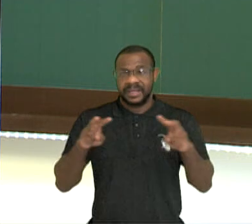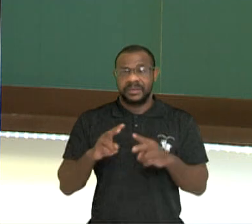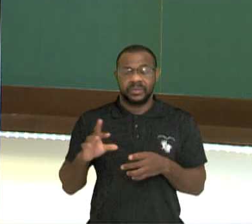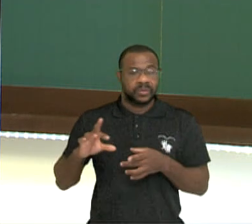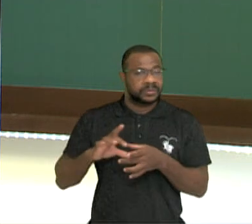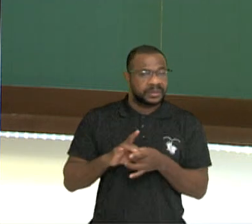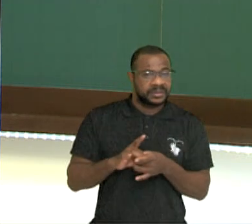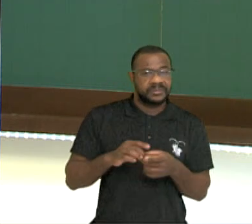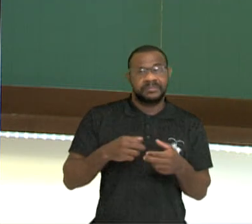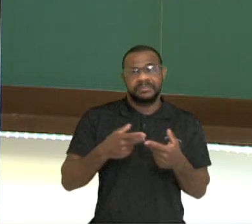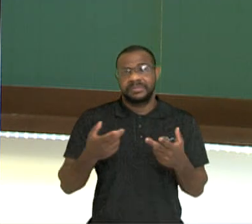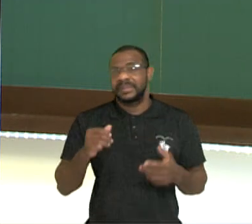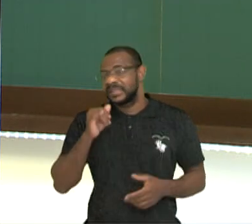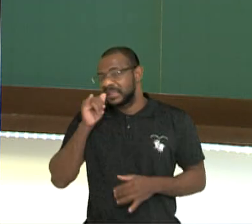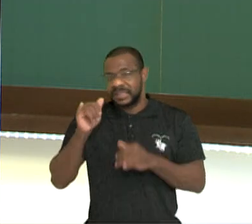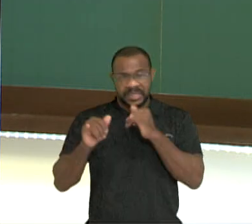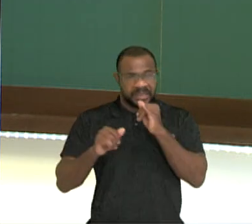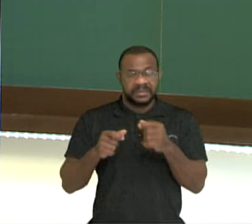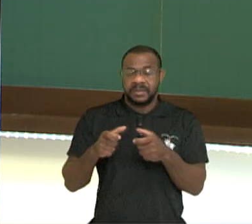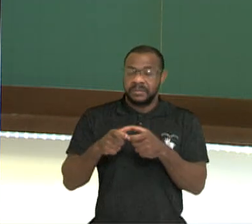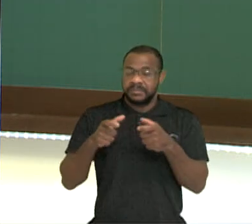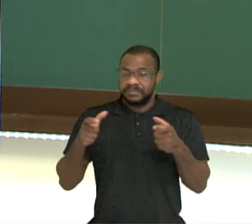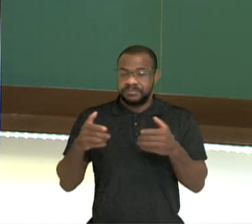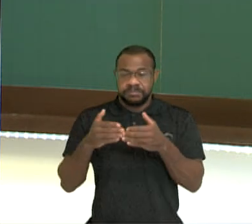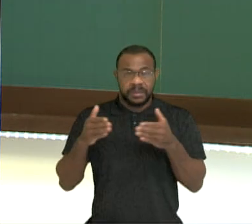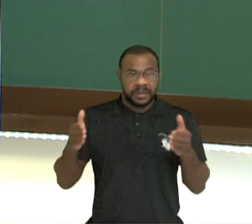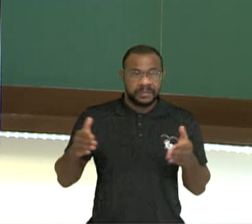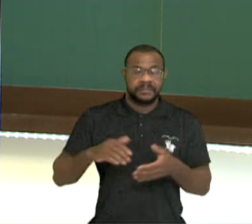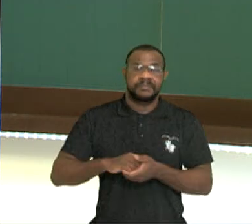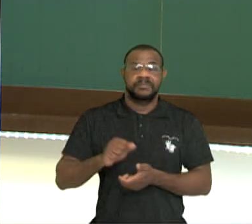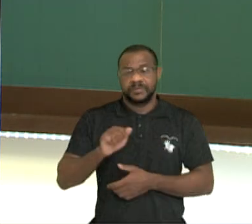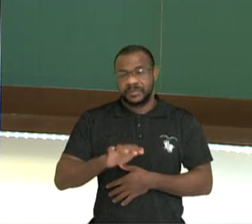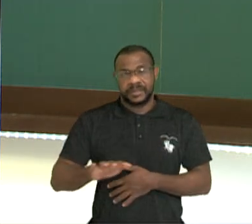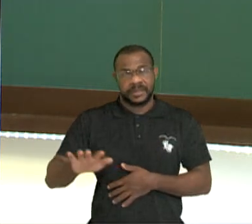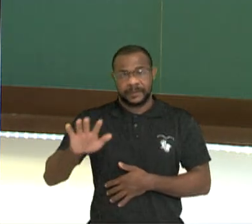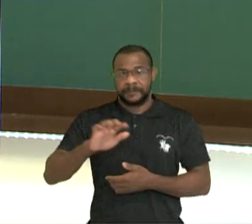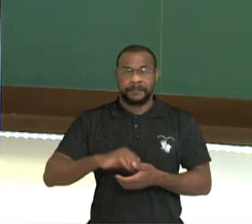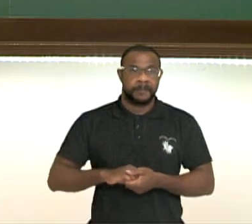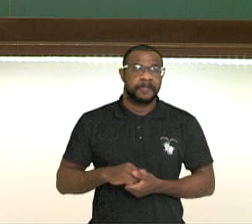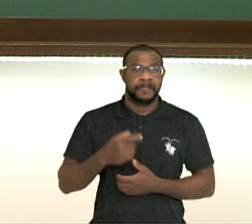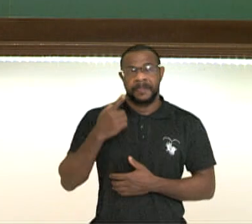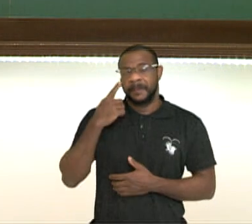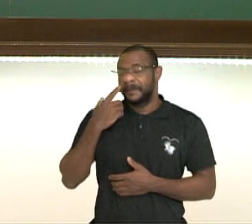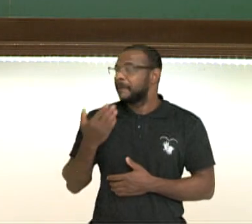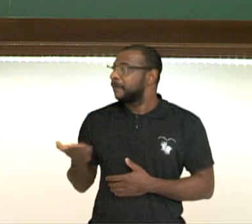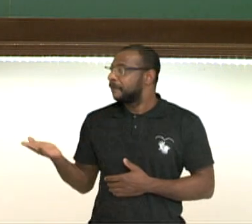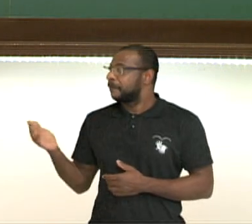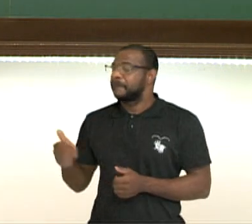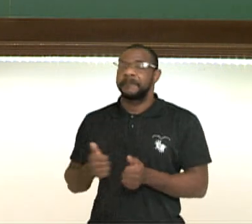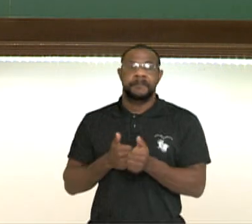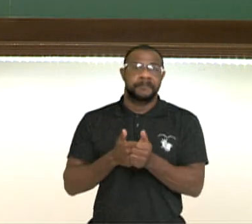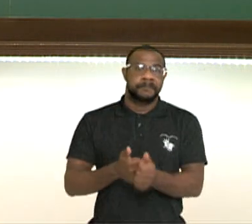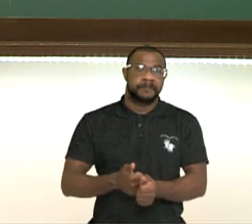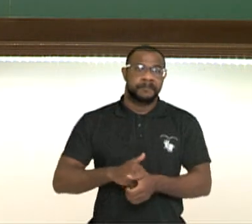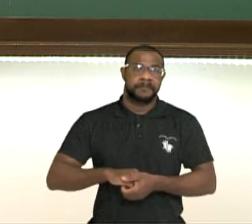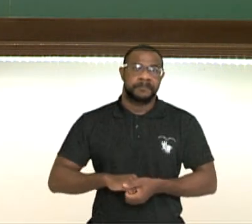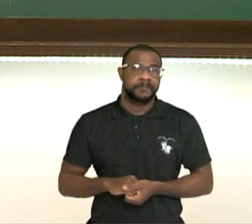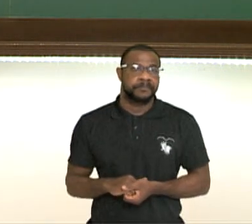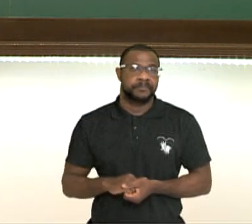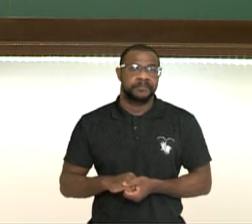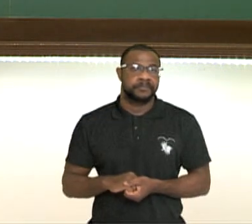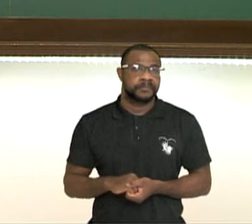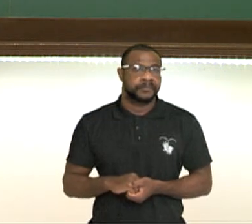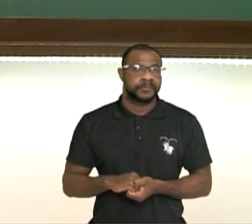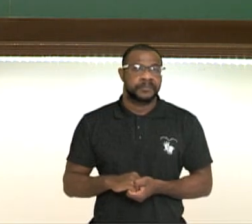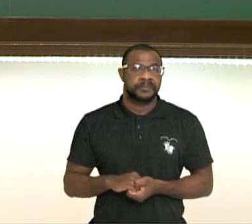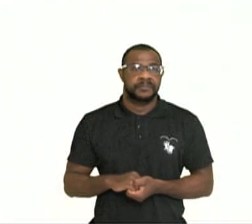das fontes de energia de forma ampla, de forma bem geral. Seguindo aqui, eu trago para você aqui o seguinte, que as fontes de